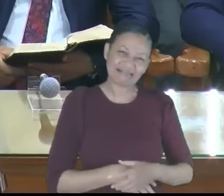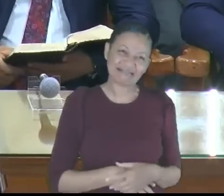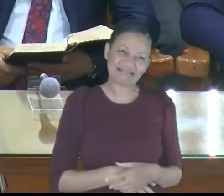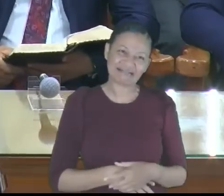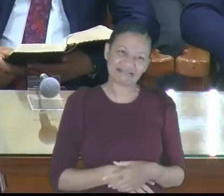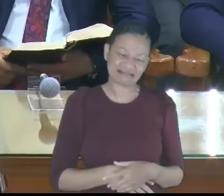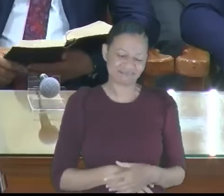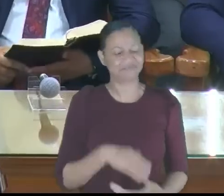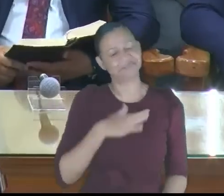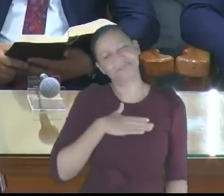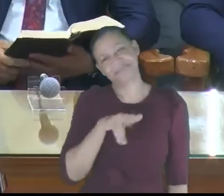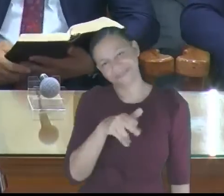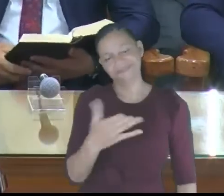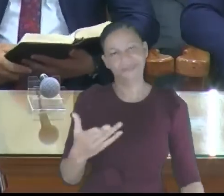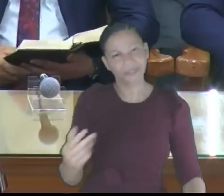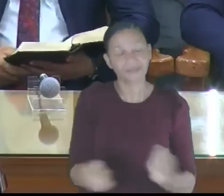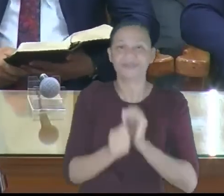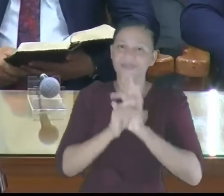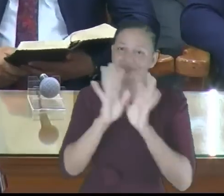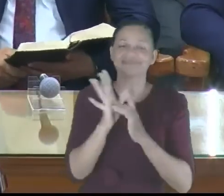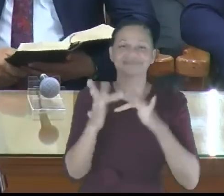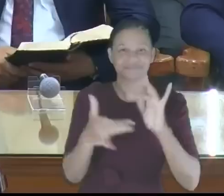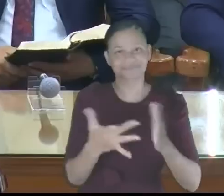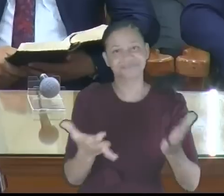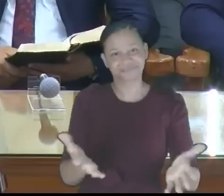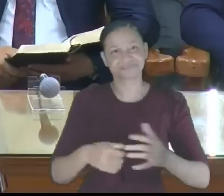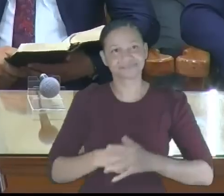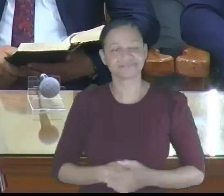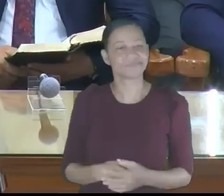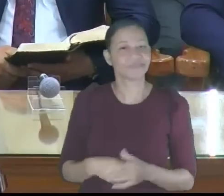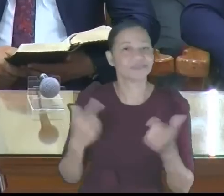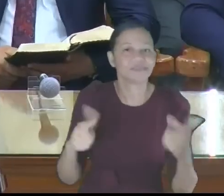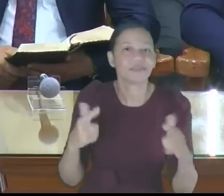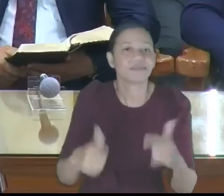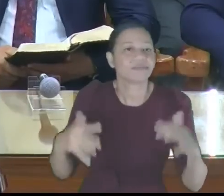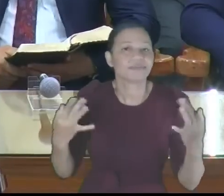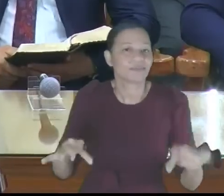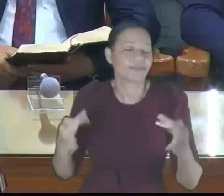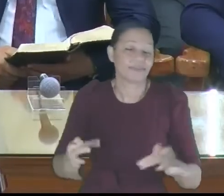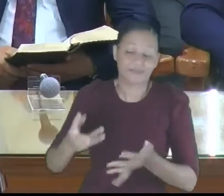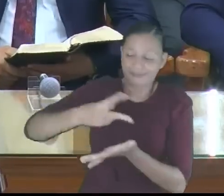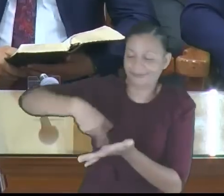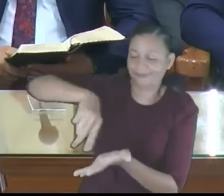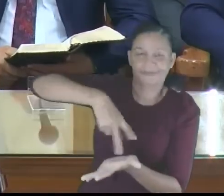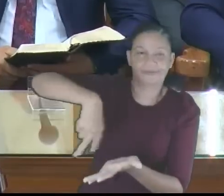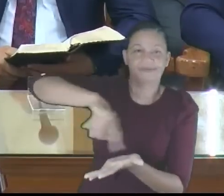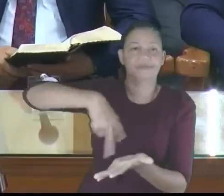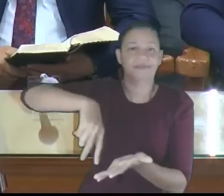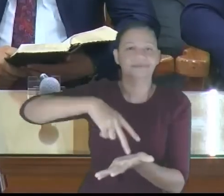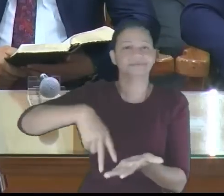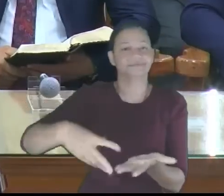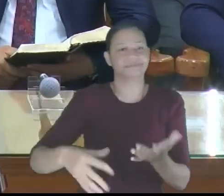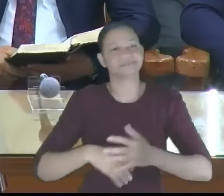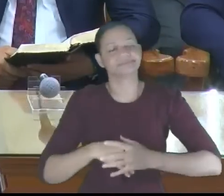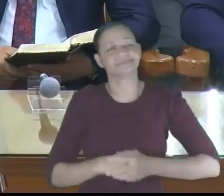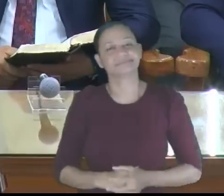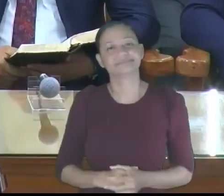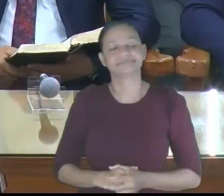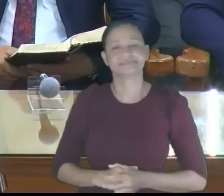Meu irmão, glória a Jesus. Não tem dor, não, tem dança. Não tem dor, tem dança.